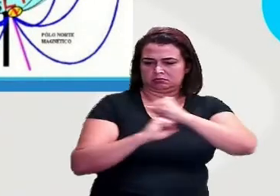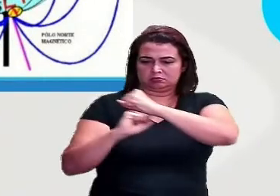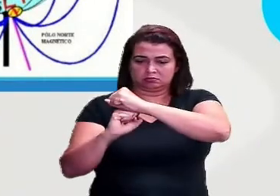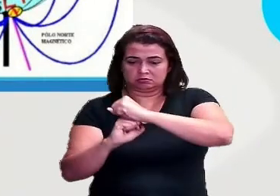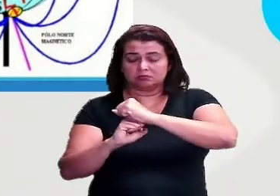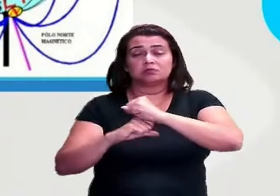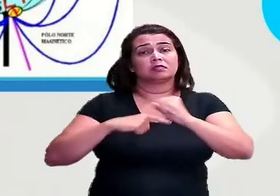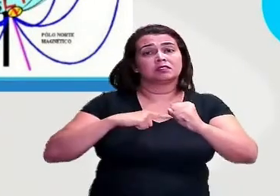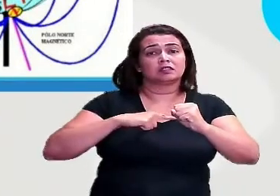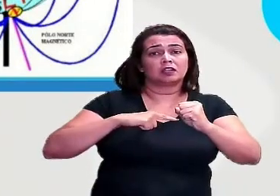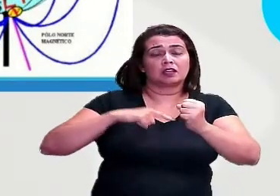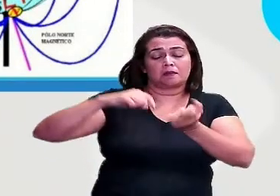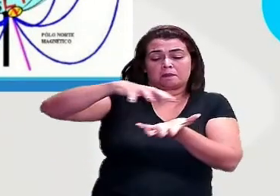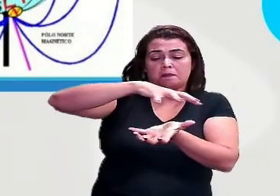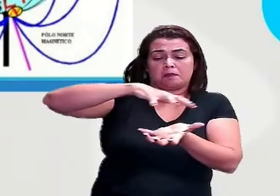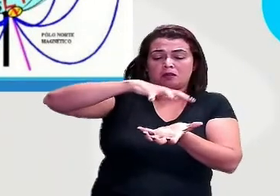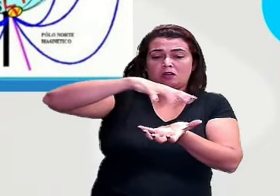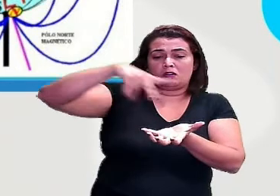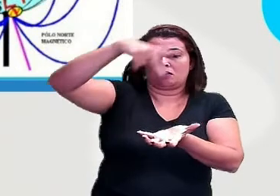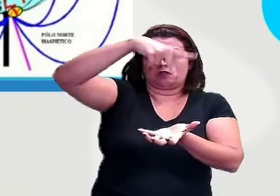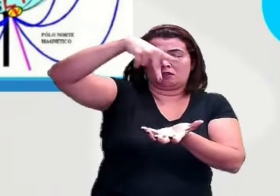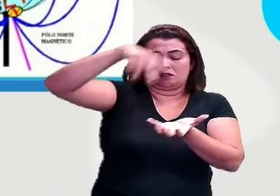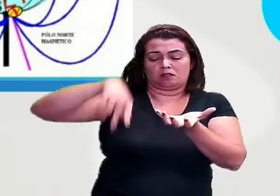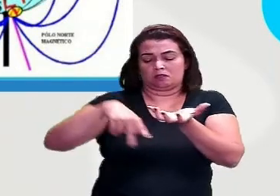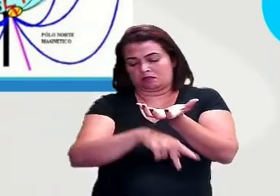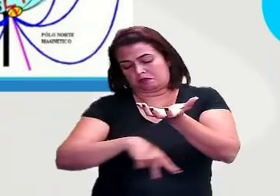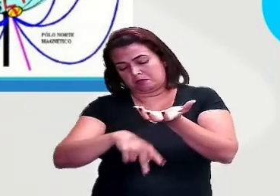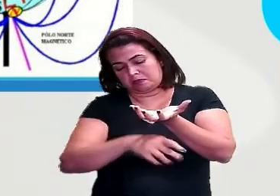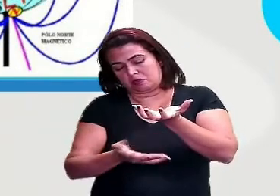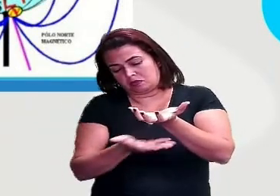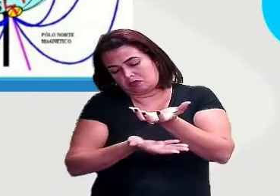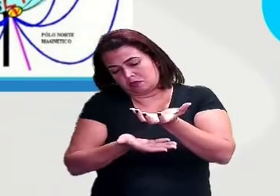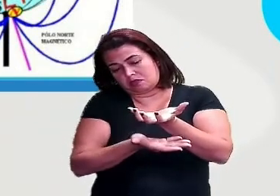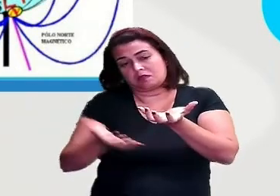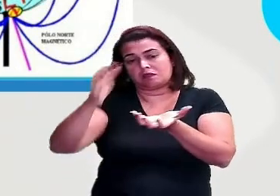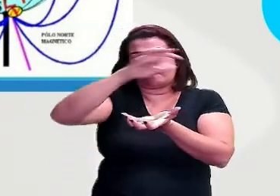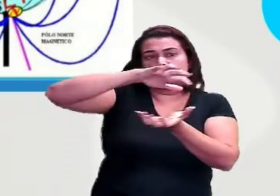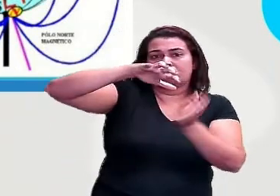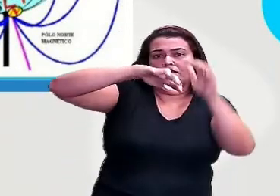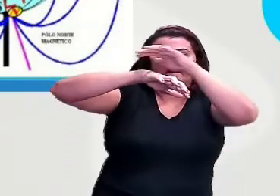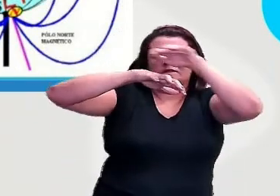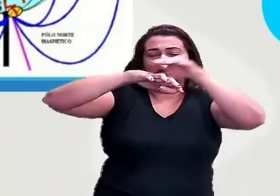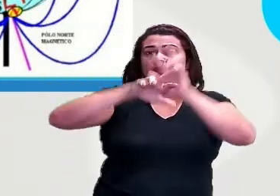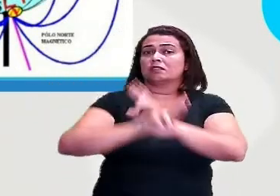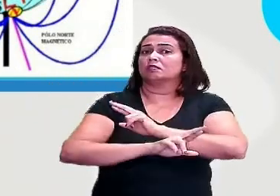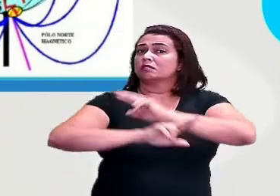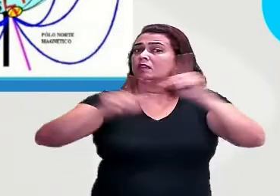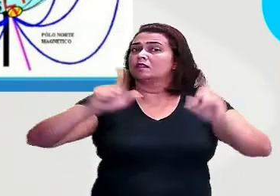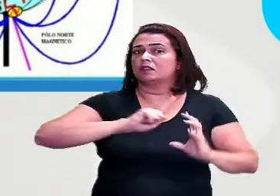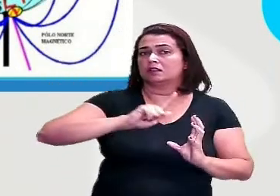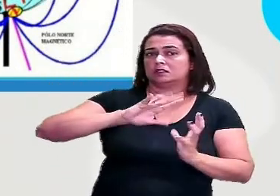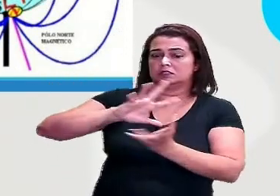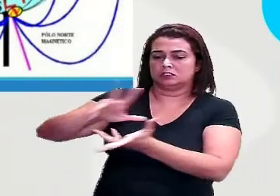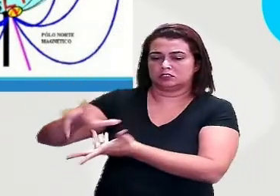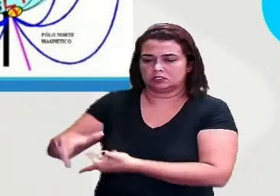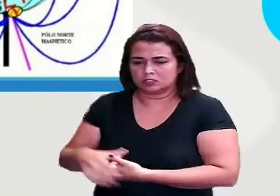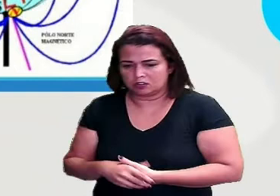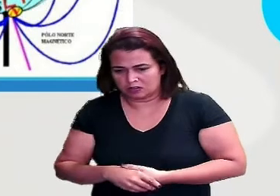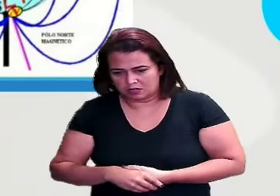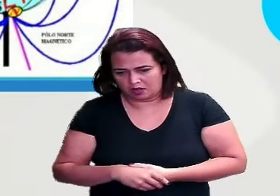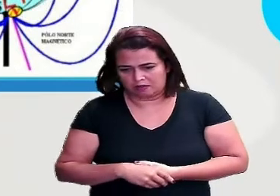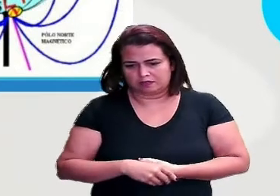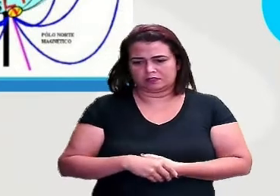polos geográficos. Então, na figura, nós podemos até observar, né, que o ponto geográfico da Terra está com a letra